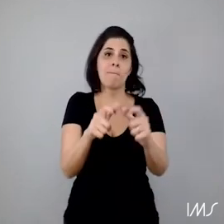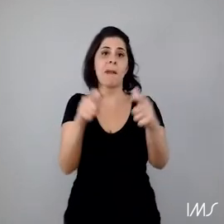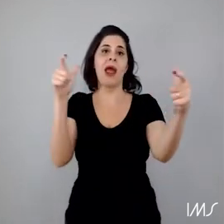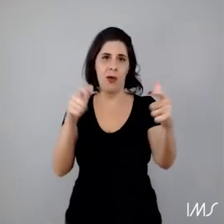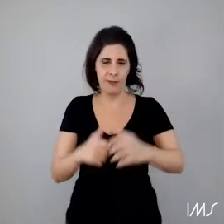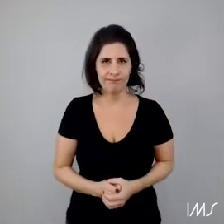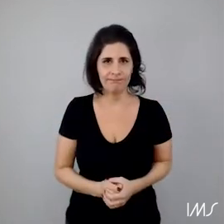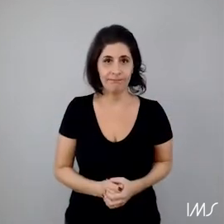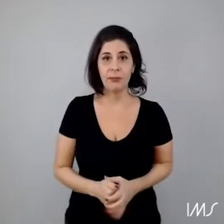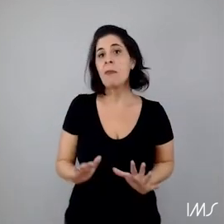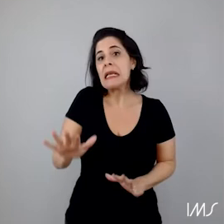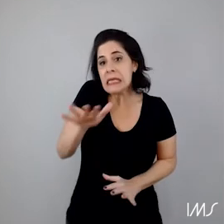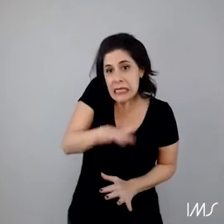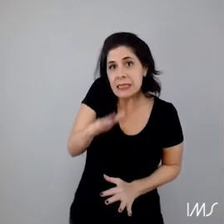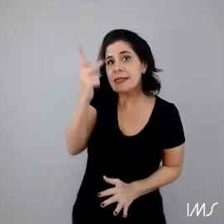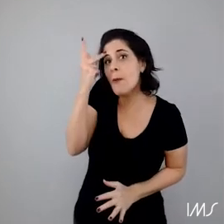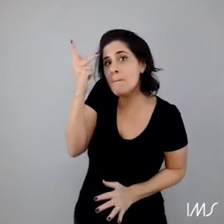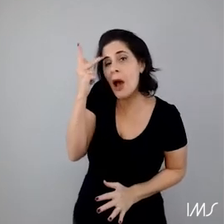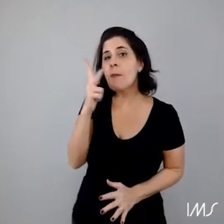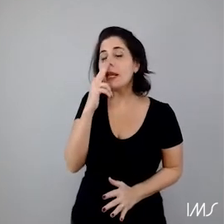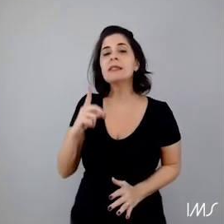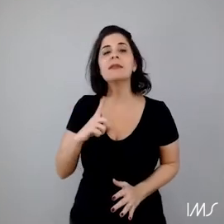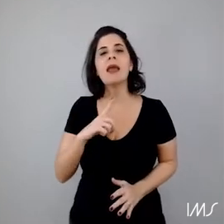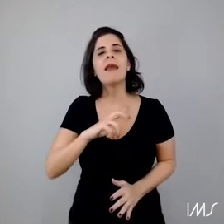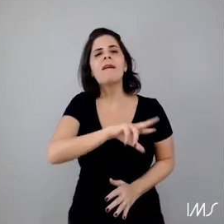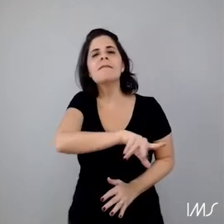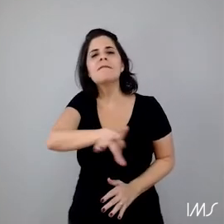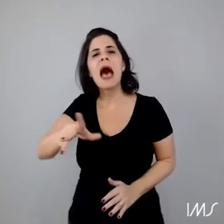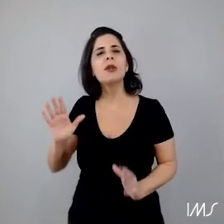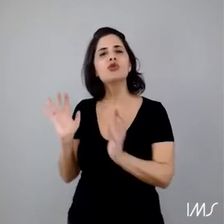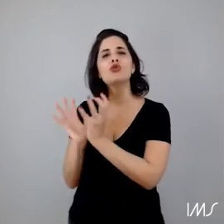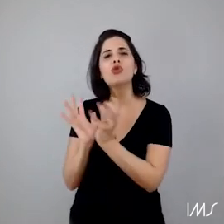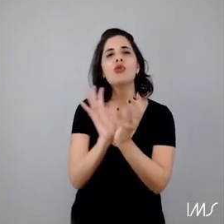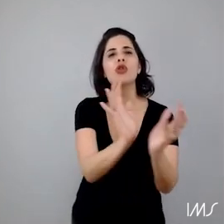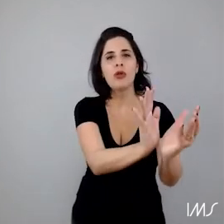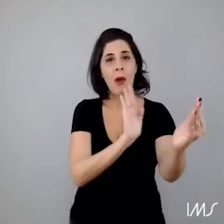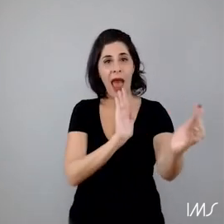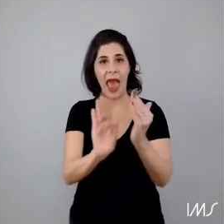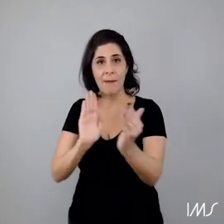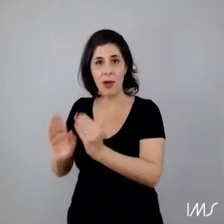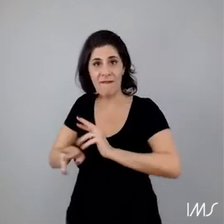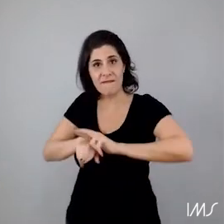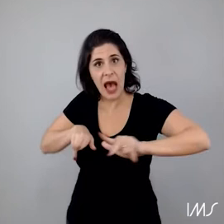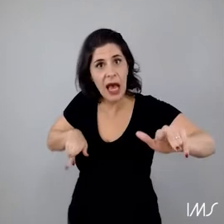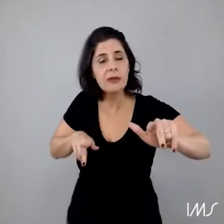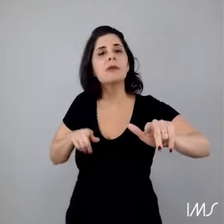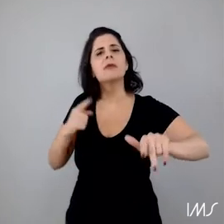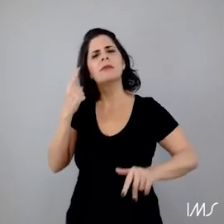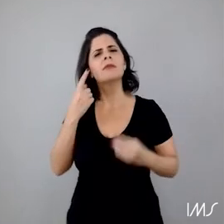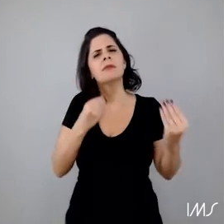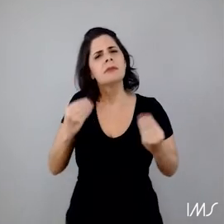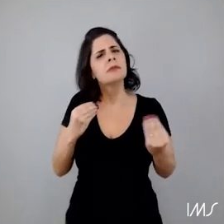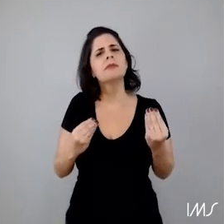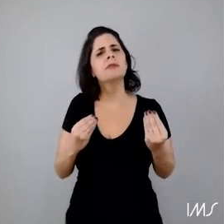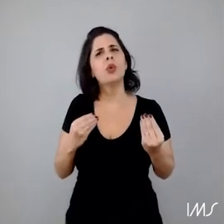num processo em que, exatamente por uma institucionalização muito difusa, né, do ponto de vista não só da exibição, mas